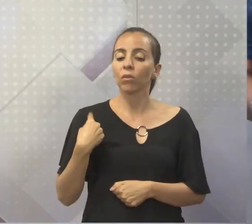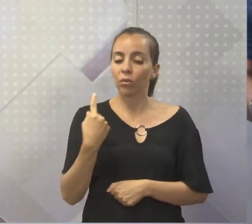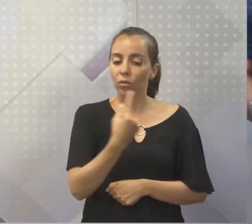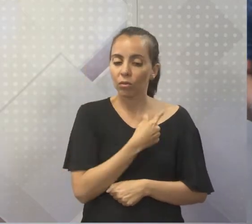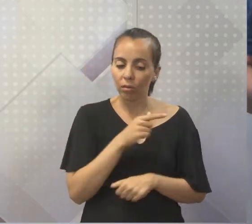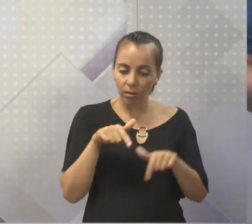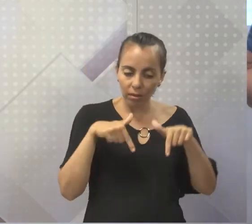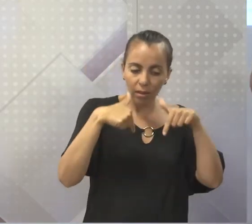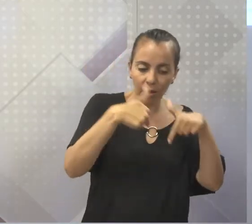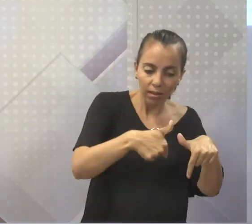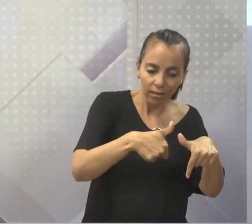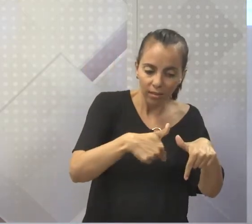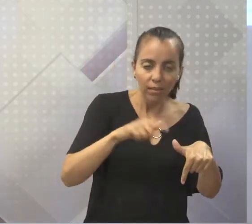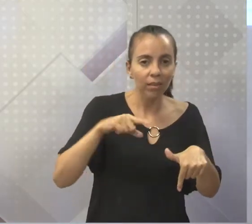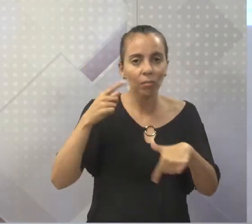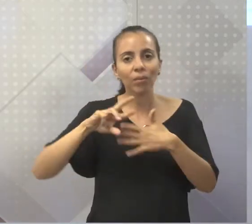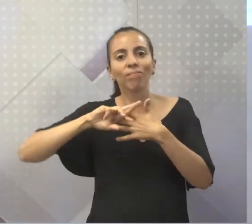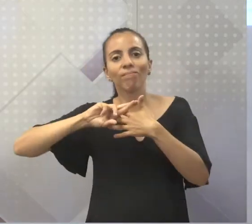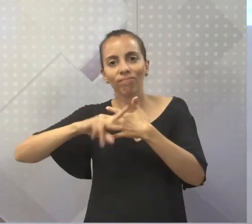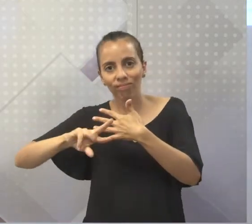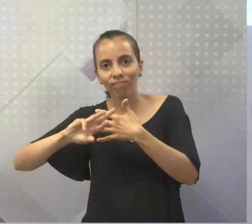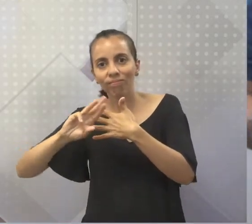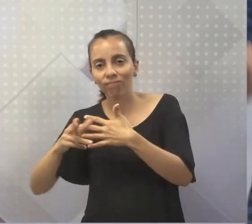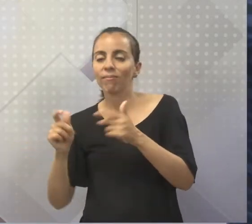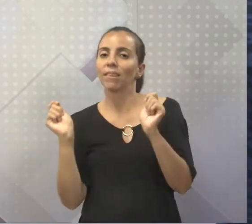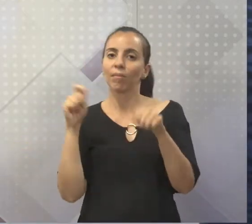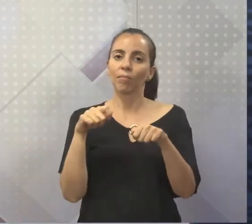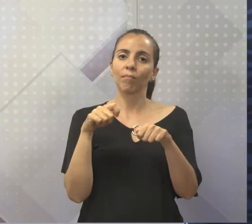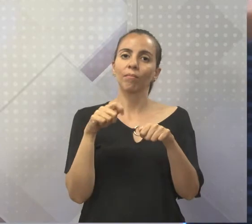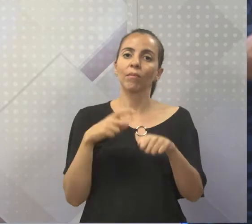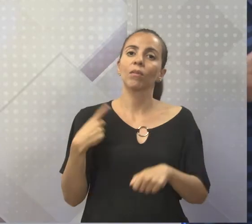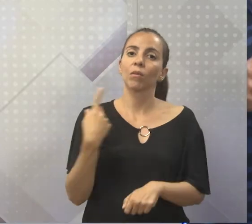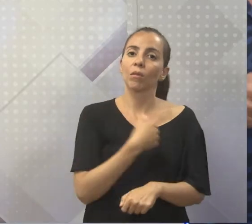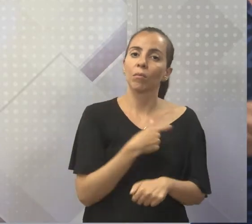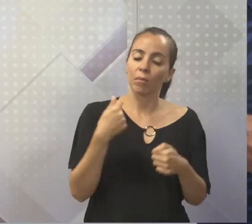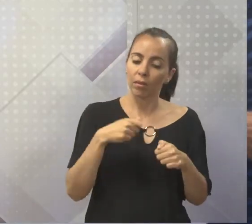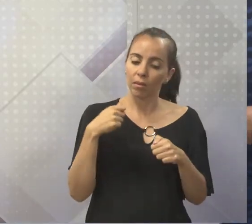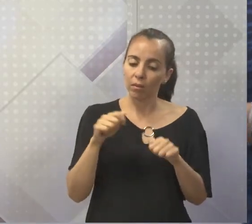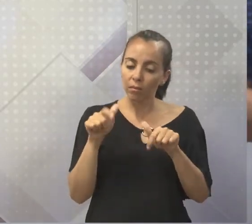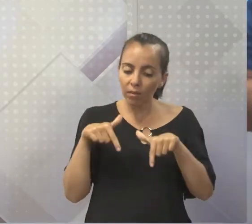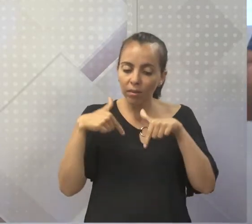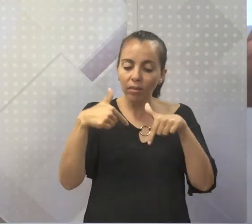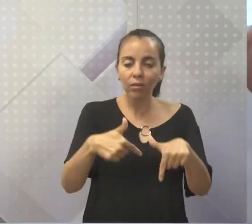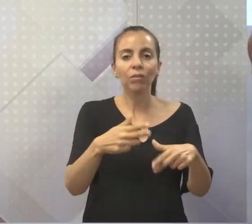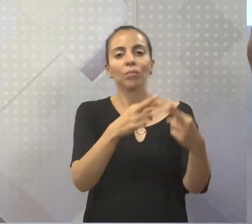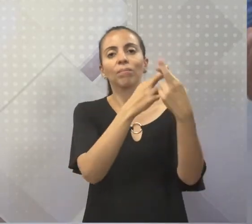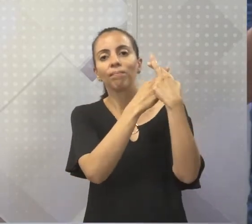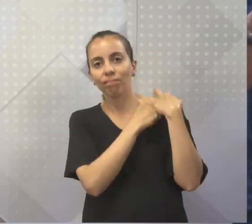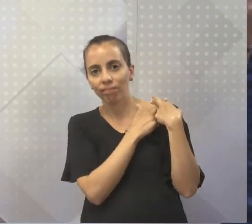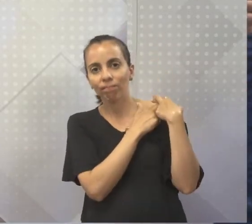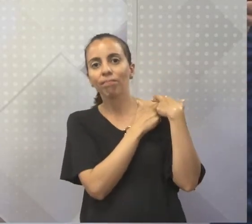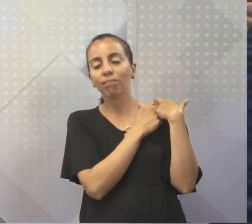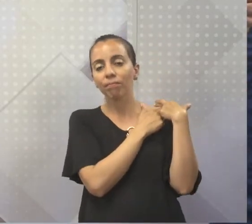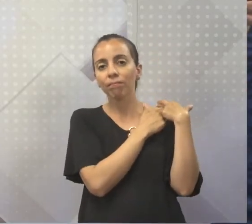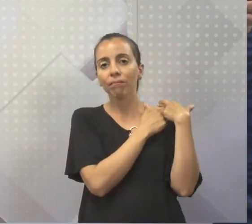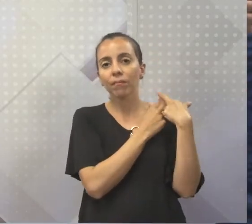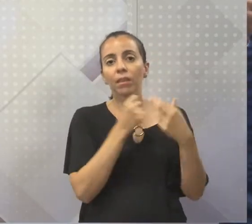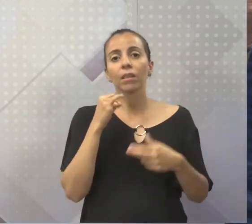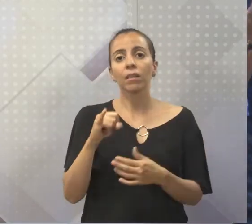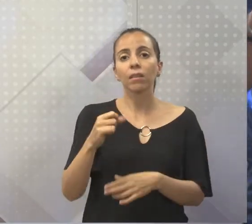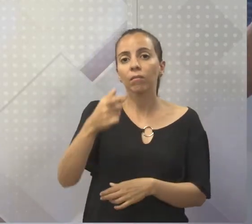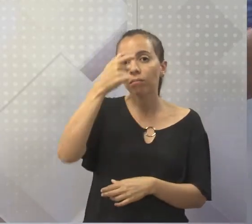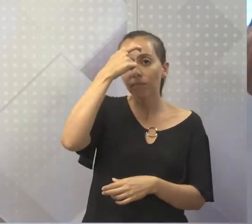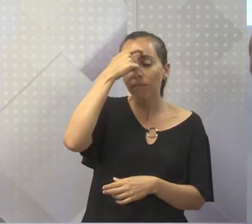ações as ações que nós disséssemos nós temos que pagar por elas e aí se você não tem uma